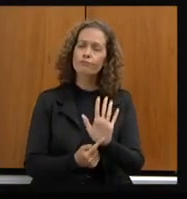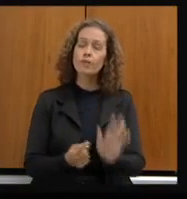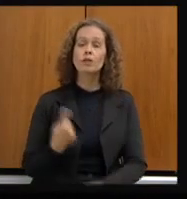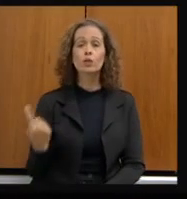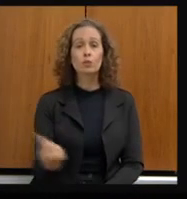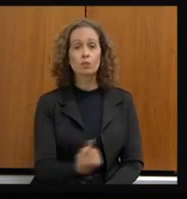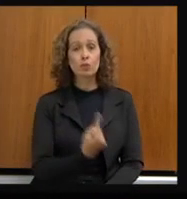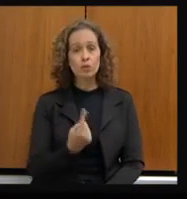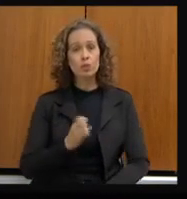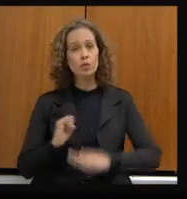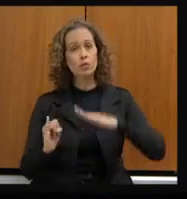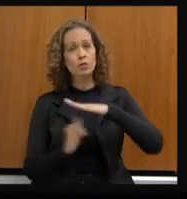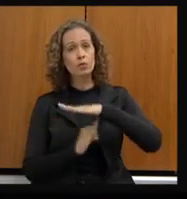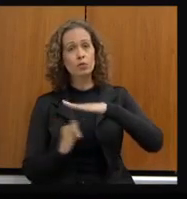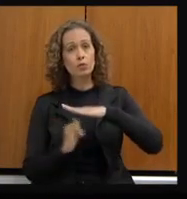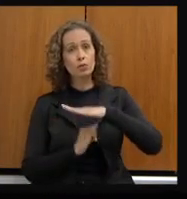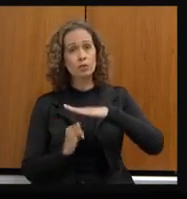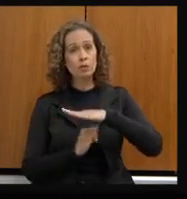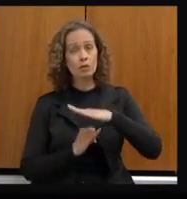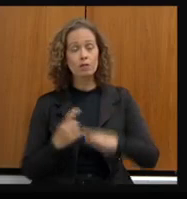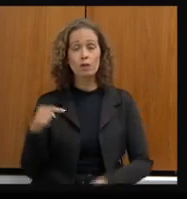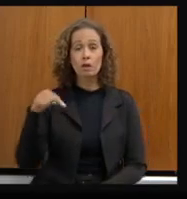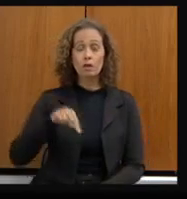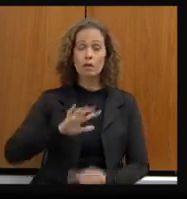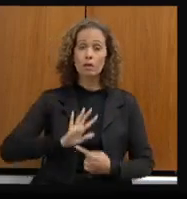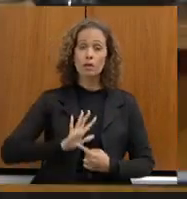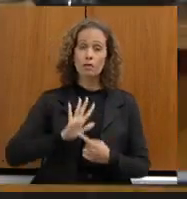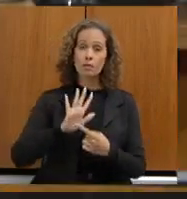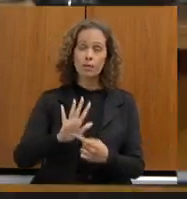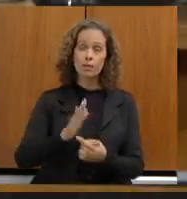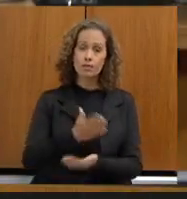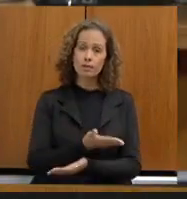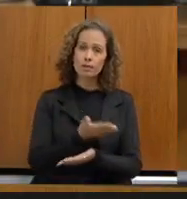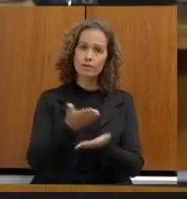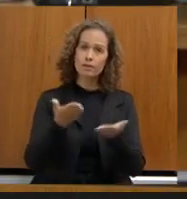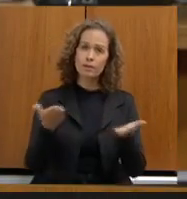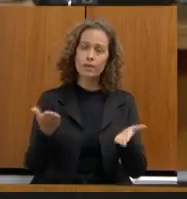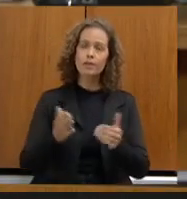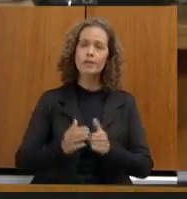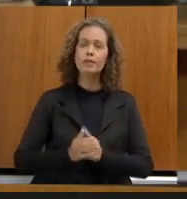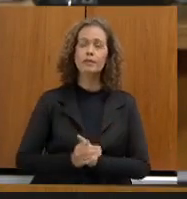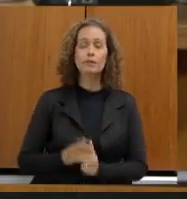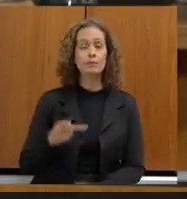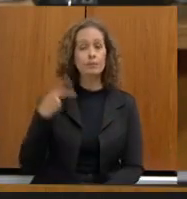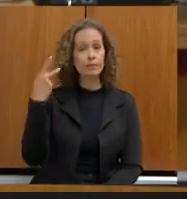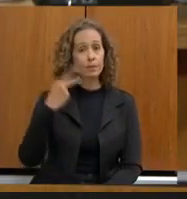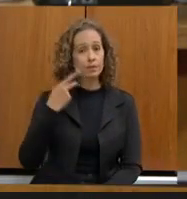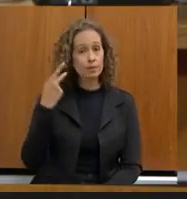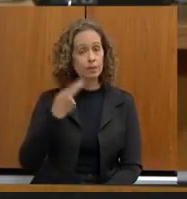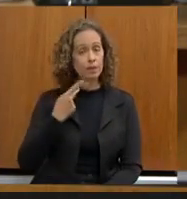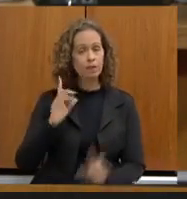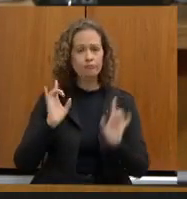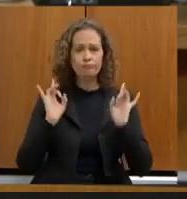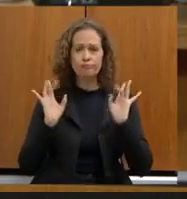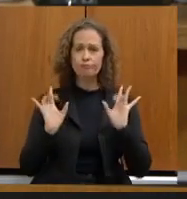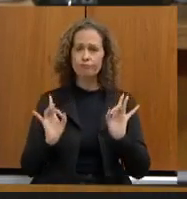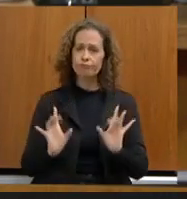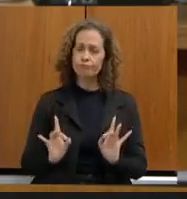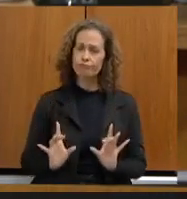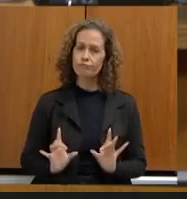instituição aqui agora apresenta nobres parlamentares é uma